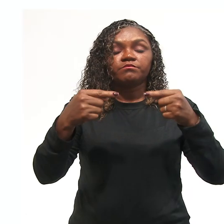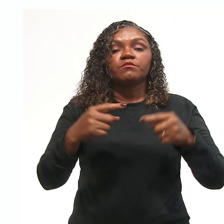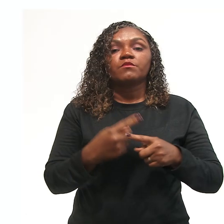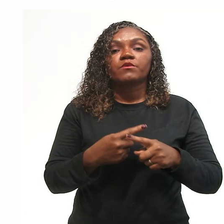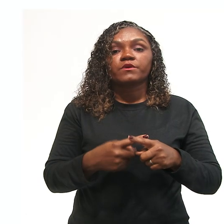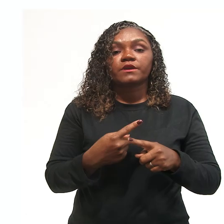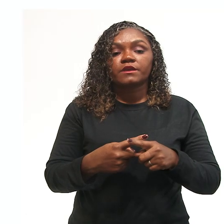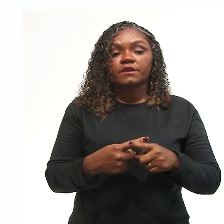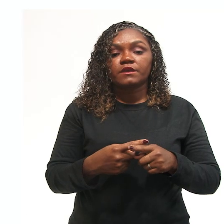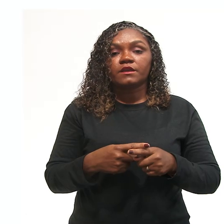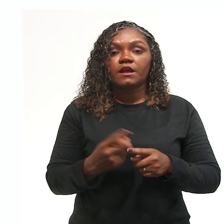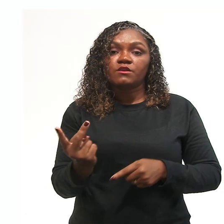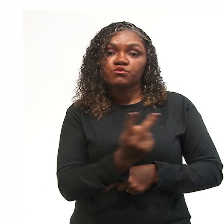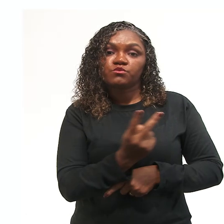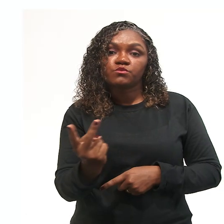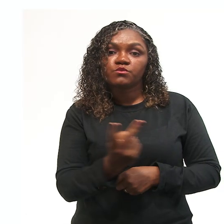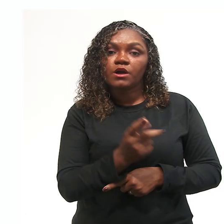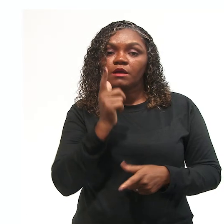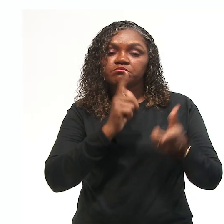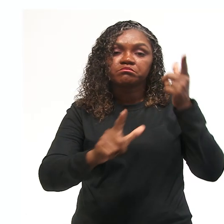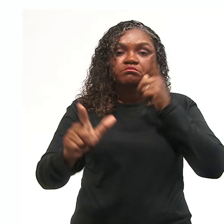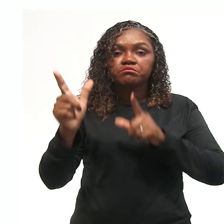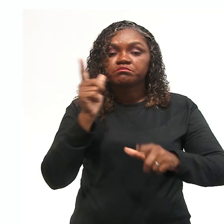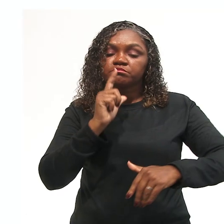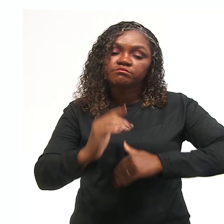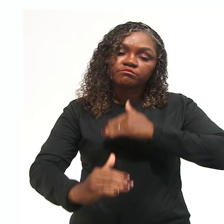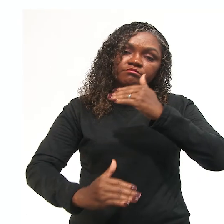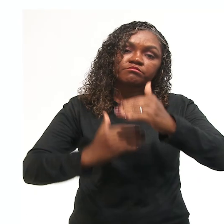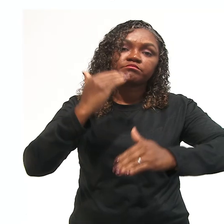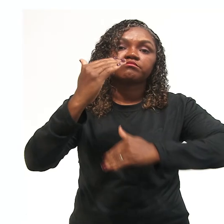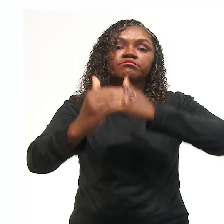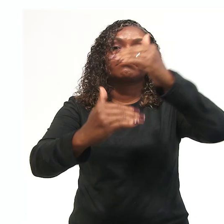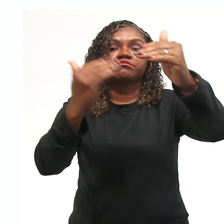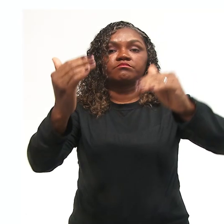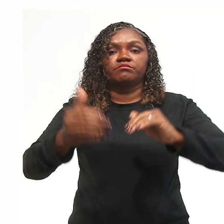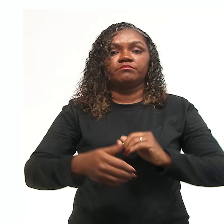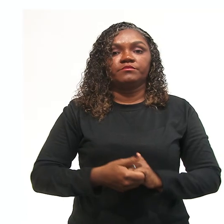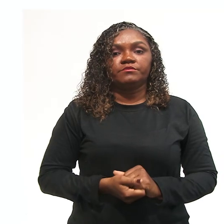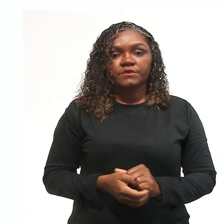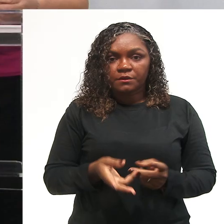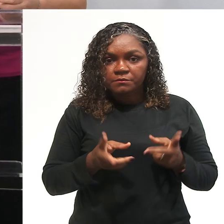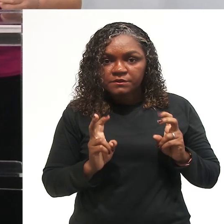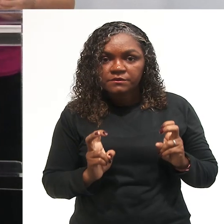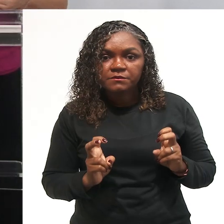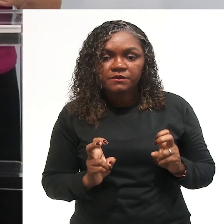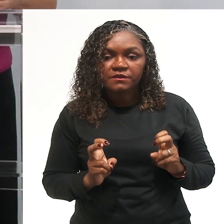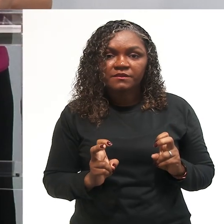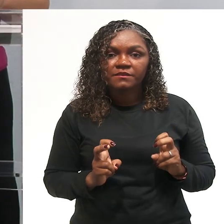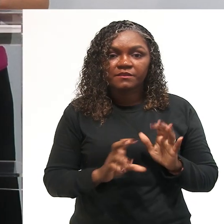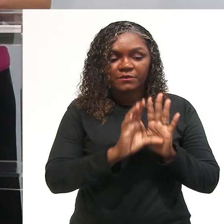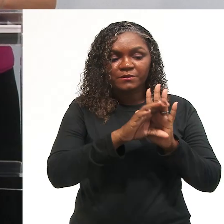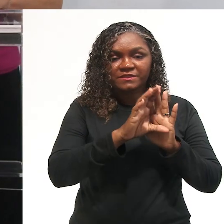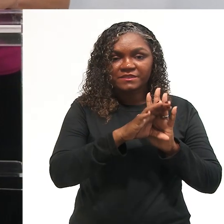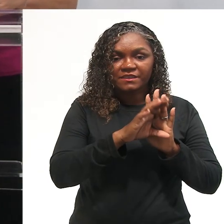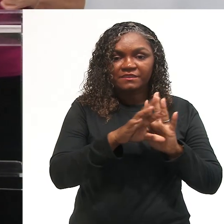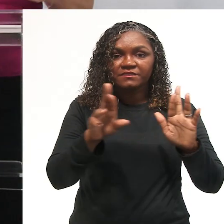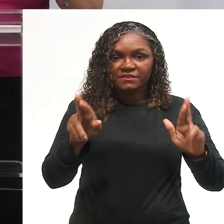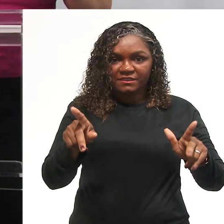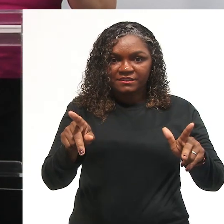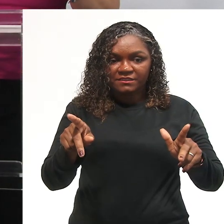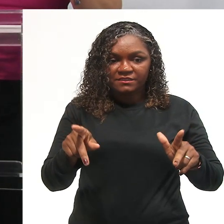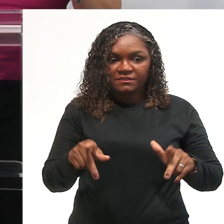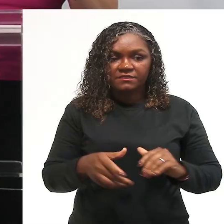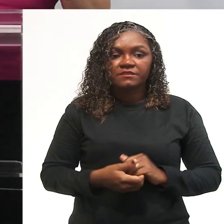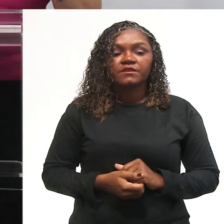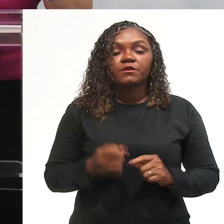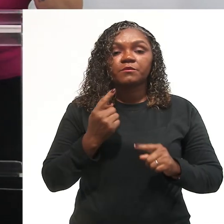que ambas possam realizá-las ao longo do tempo. Então, percebe que a definição é um pouco diferente? Já